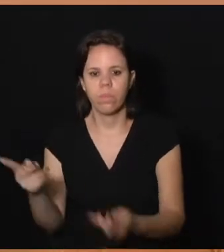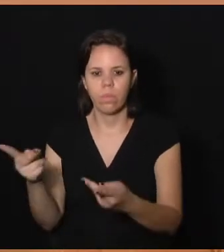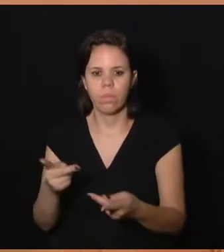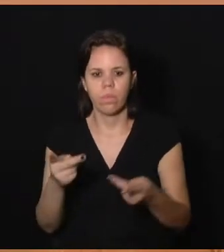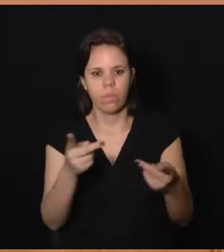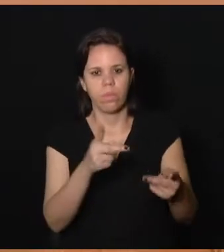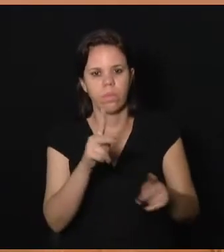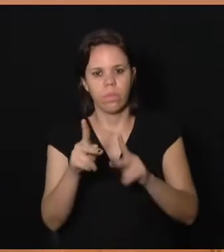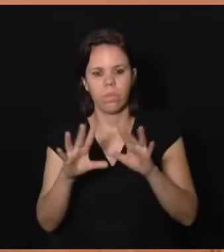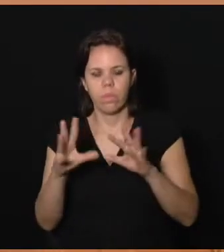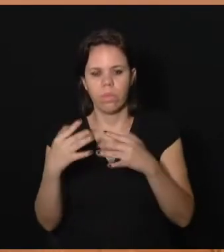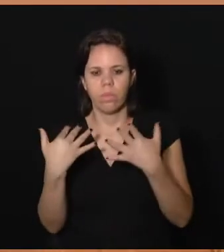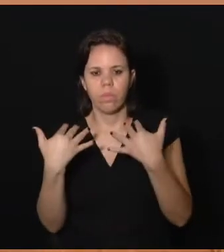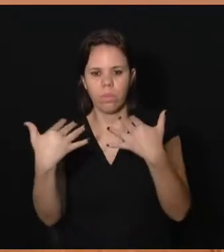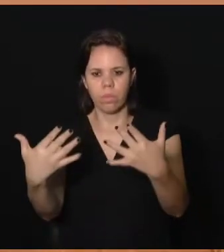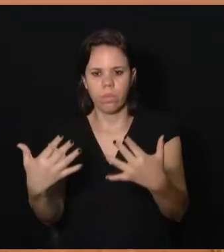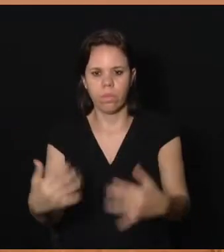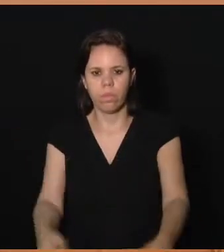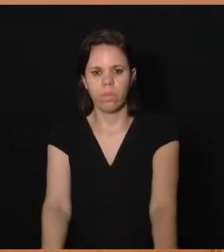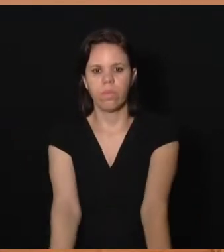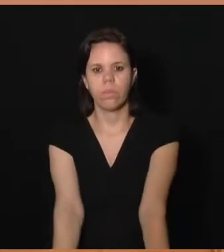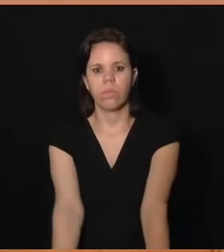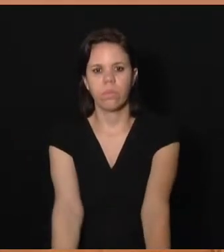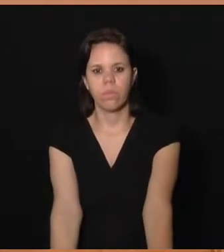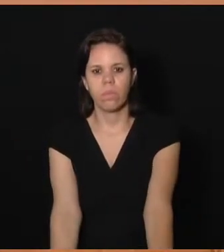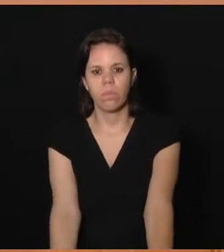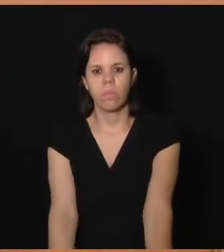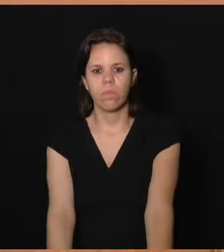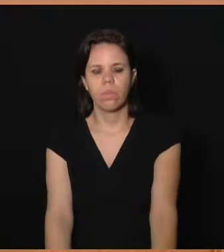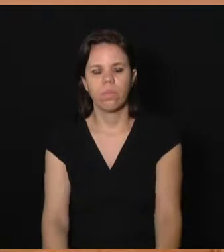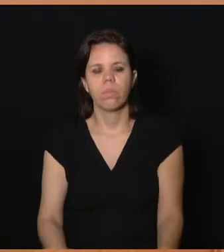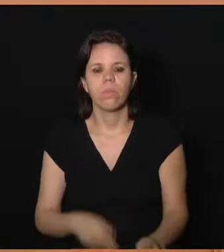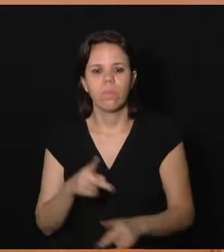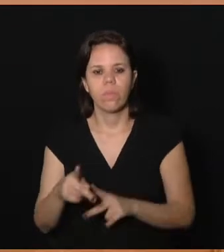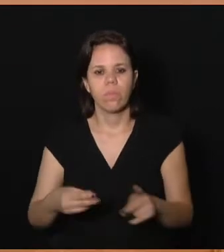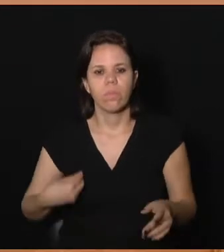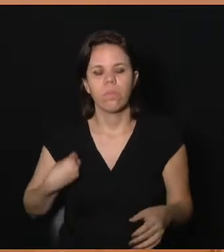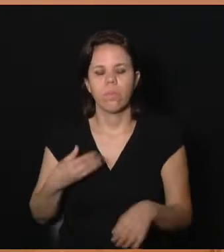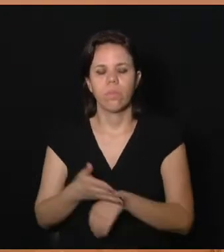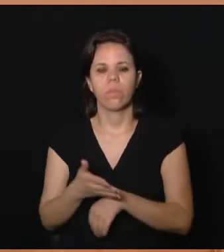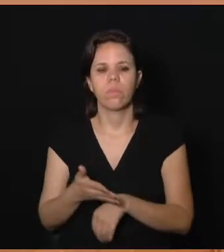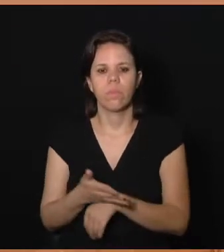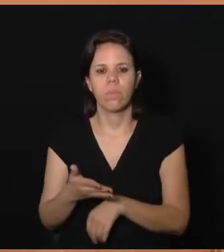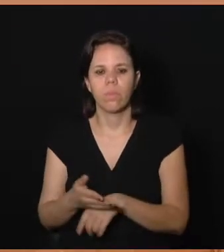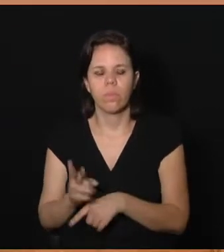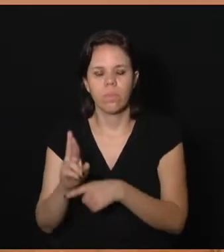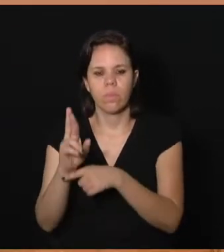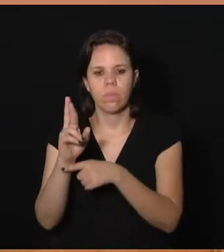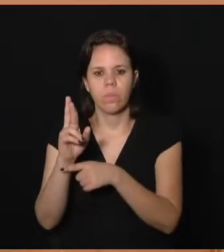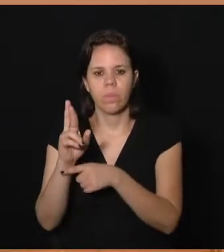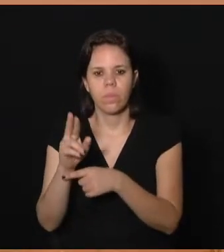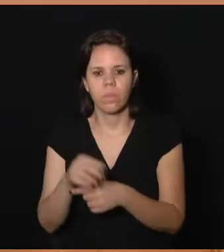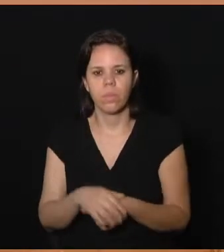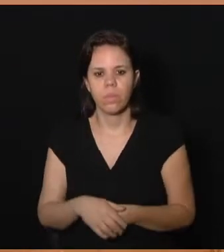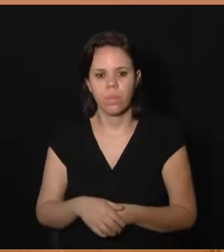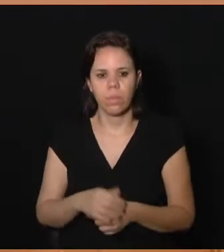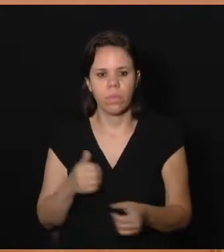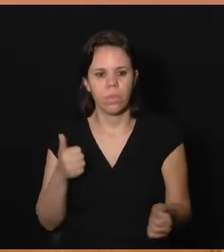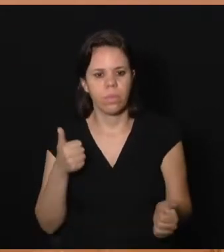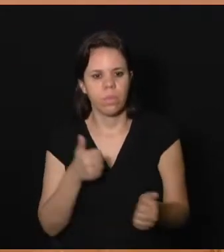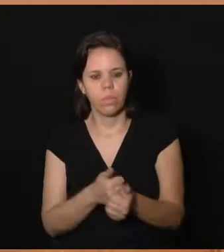né? Também aqui todas as pessoas aqui que estão participando, que representam